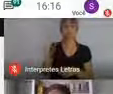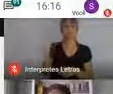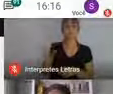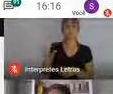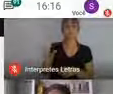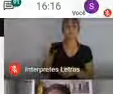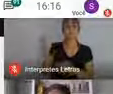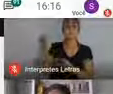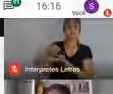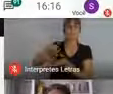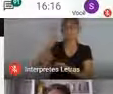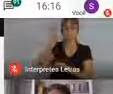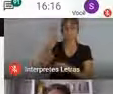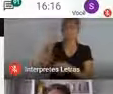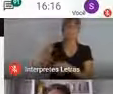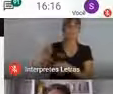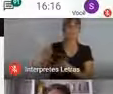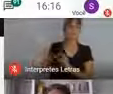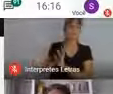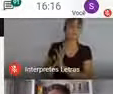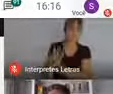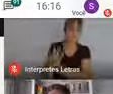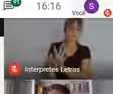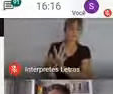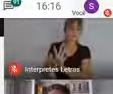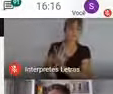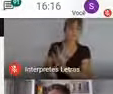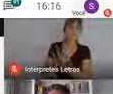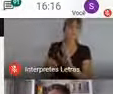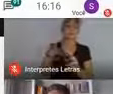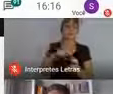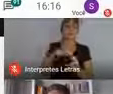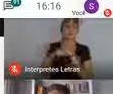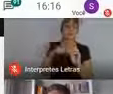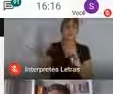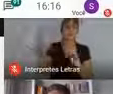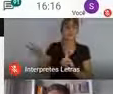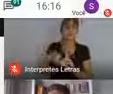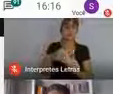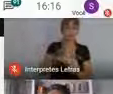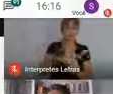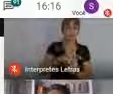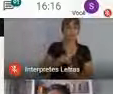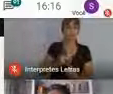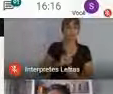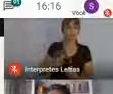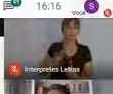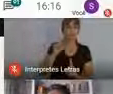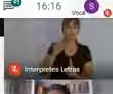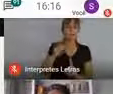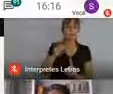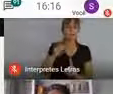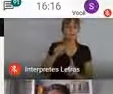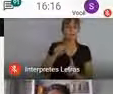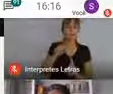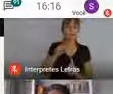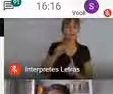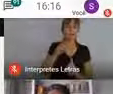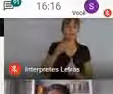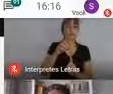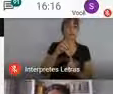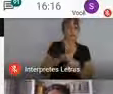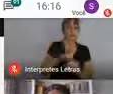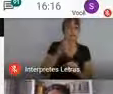do campus Tomé Sul, que será a seguir apresentado pela nossa mediadora de hoje, a professora do campus Paragominas, a professora